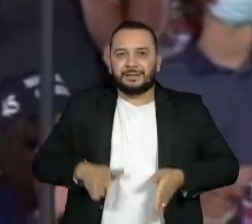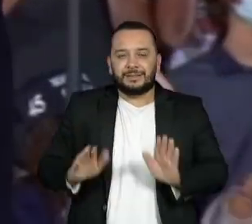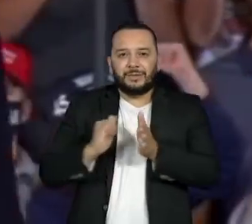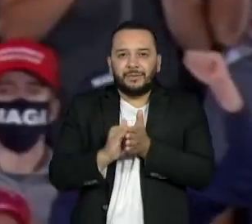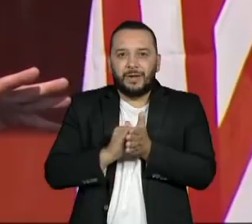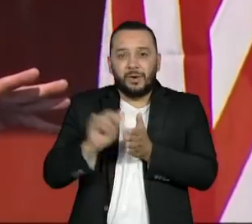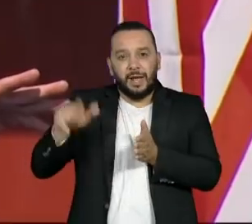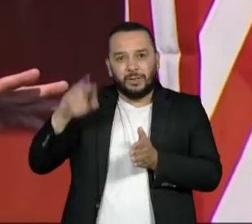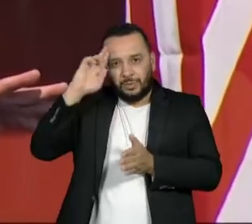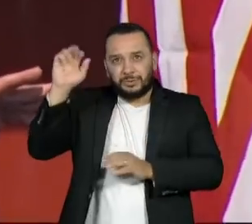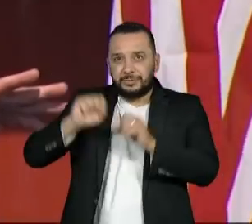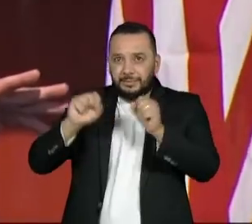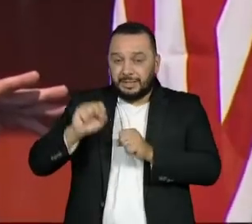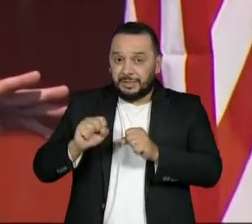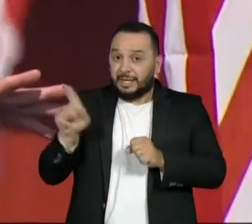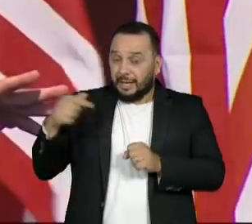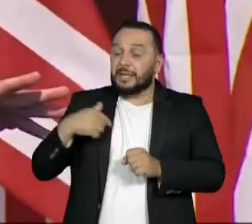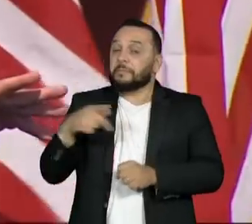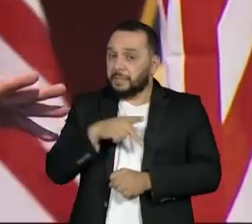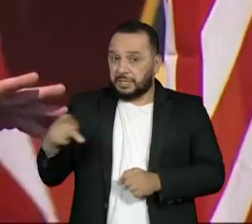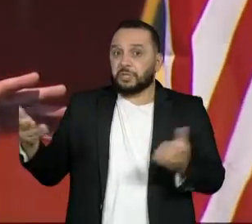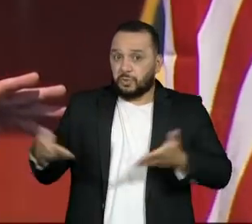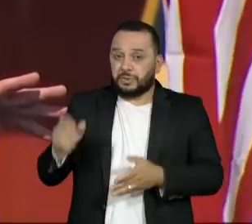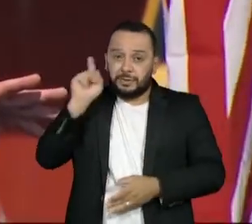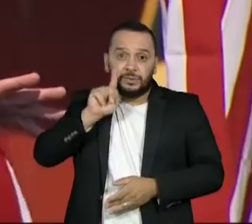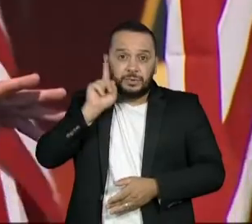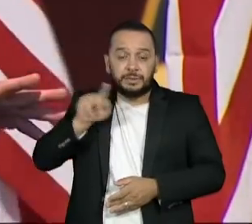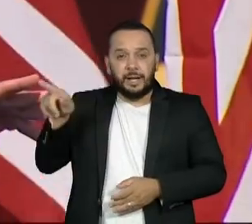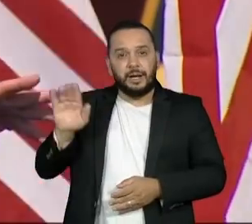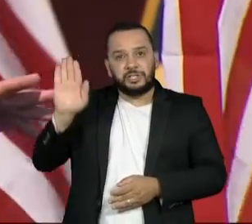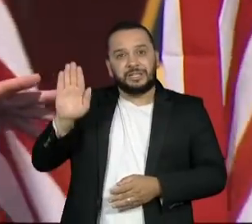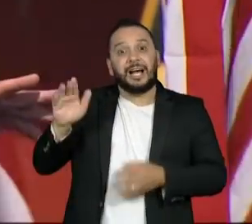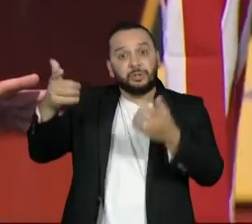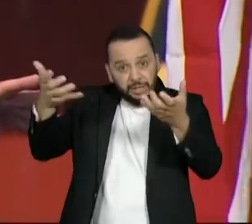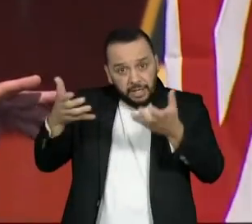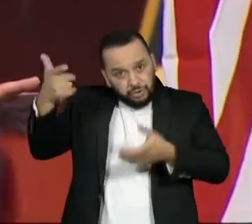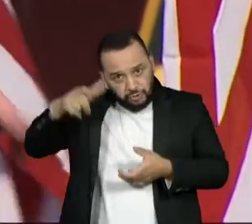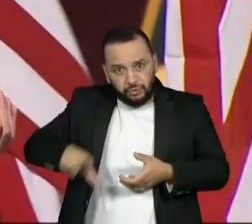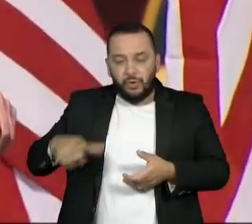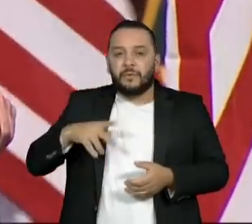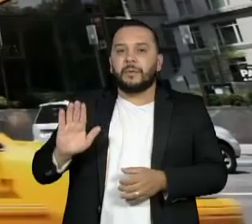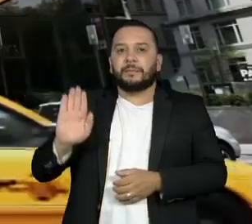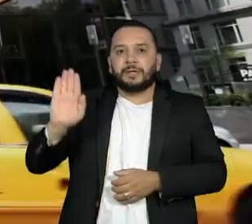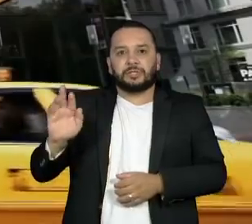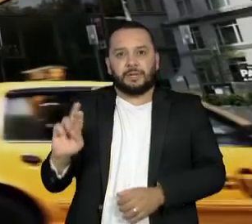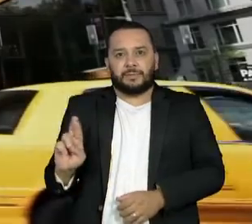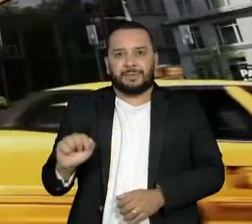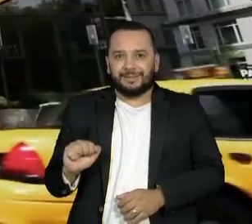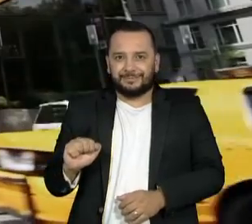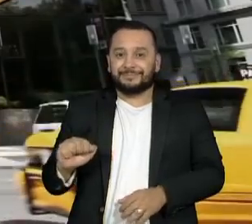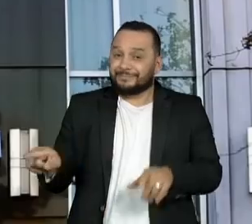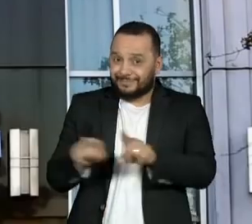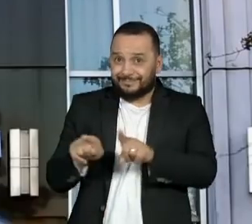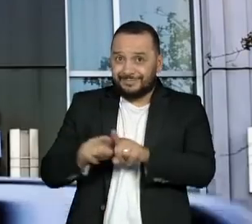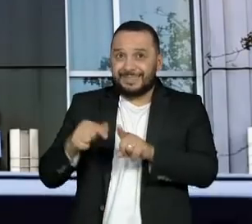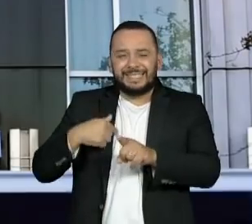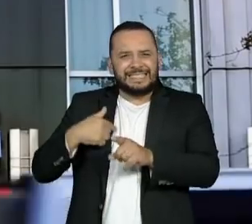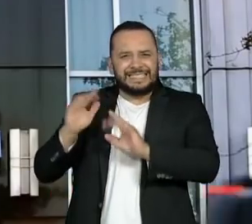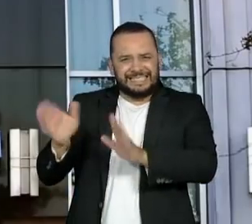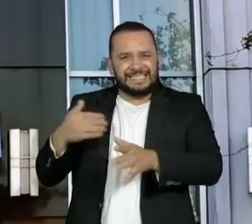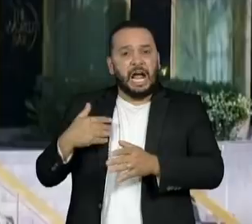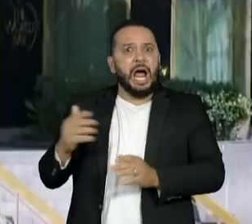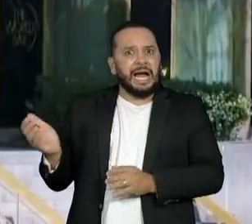é empresário. Atual presidente dos Estados Unidos, é candidato à reeleição pelo Partido Republicano. Além de ter construído um